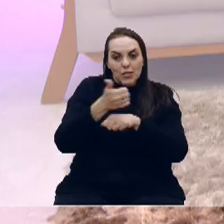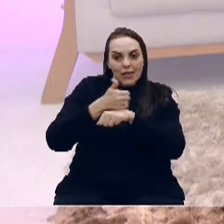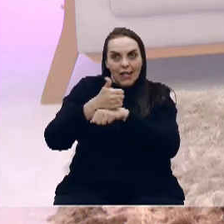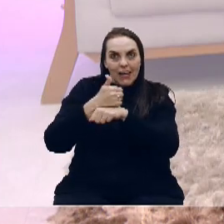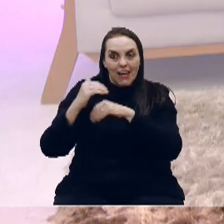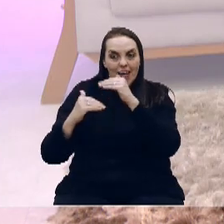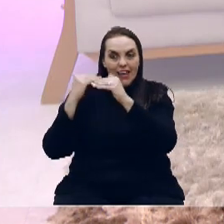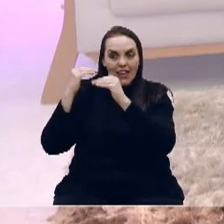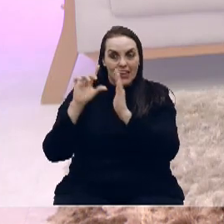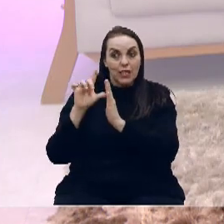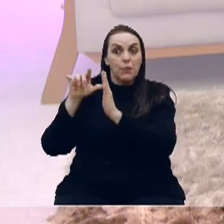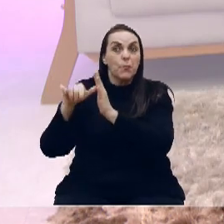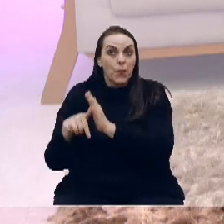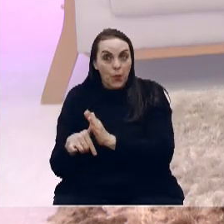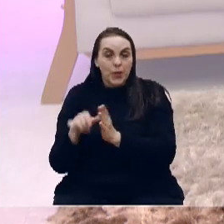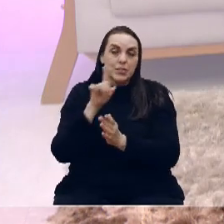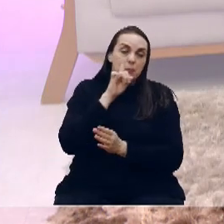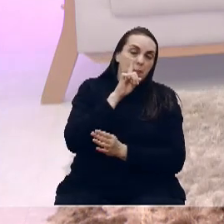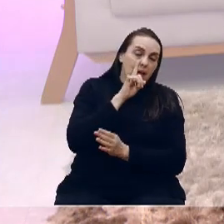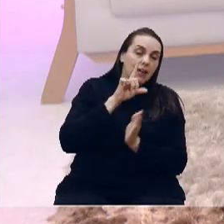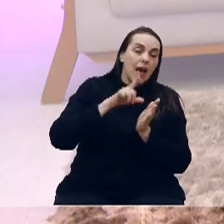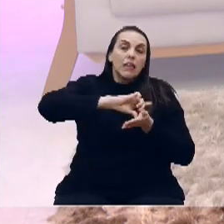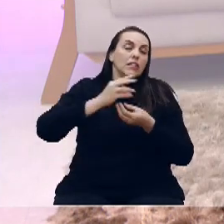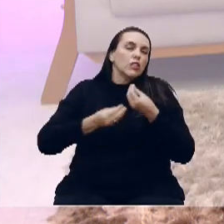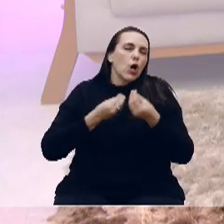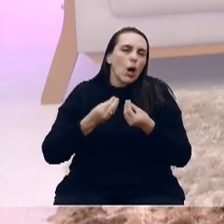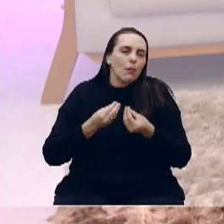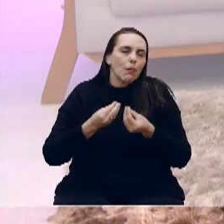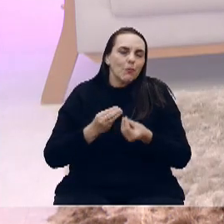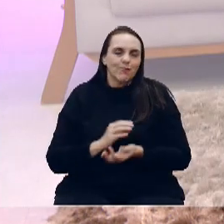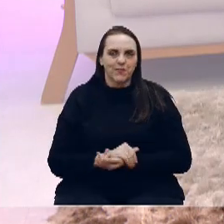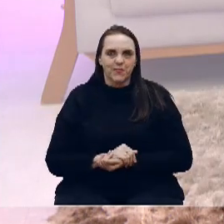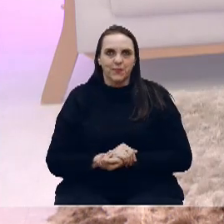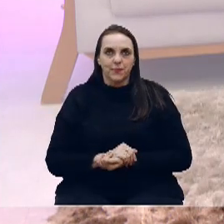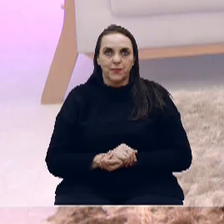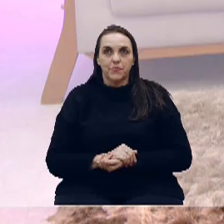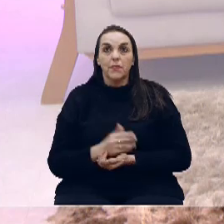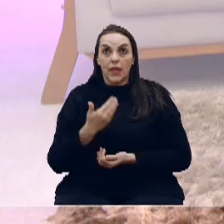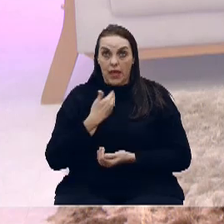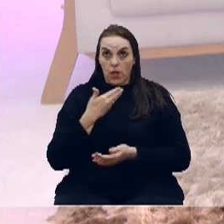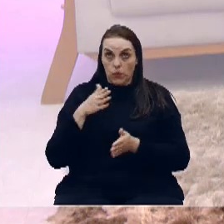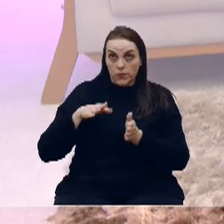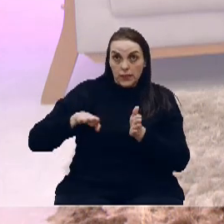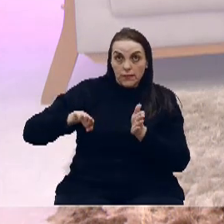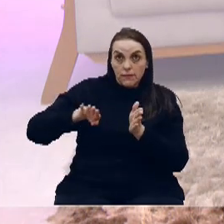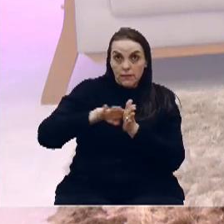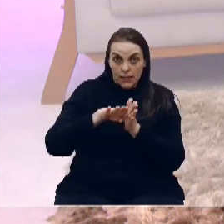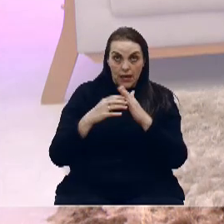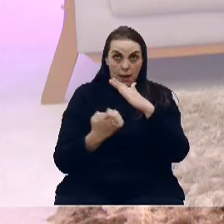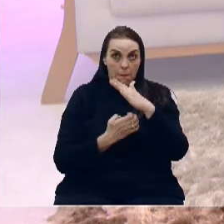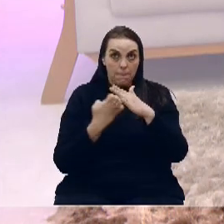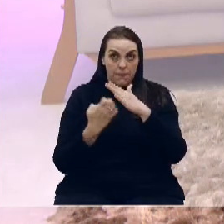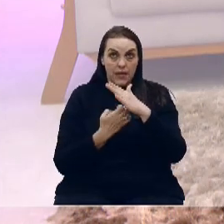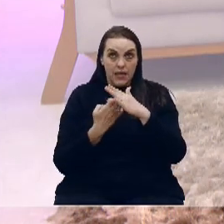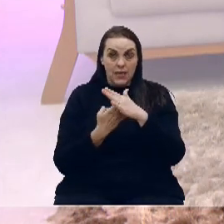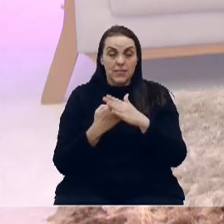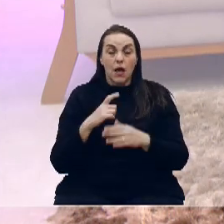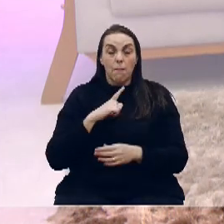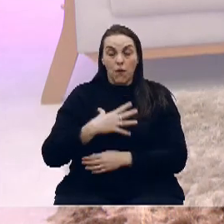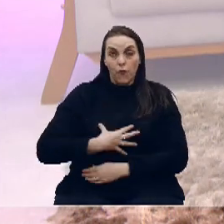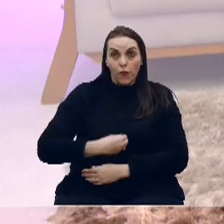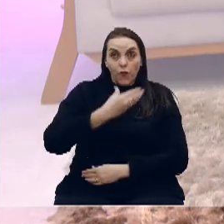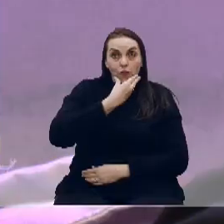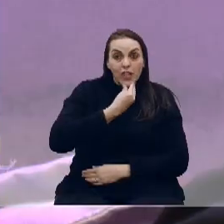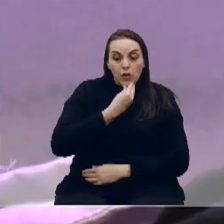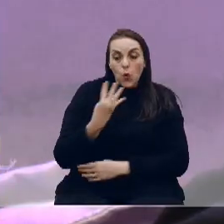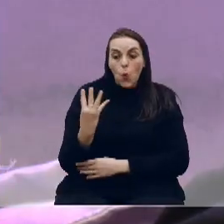da maternidade, como é que foi isso? Eu entrei na empresa, o meu filho tinha 4 anos, né?